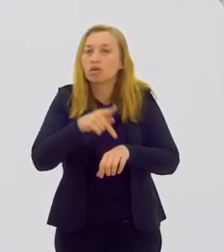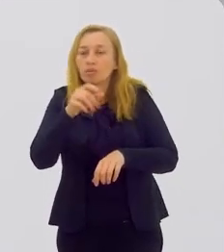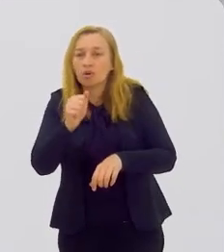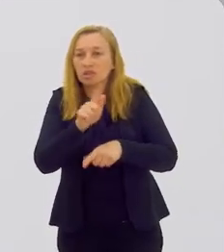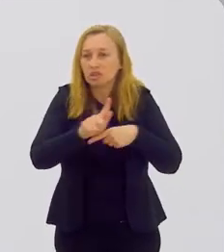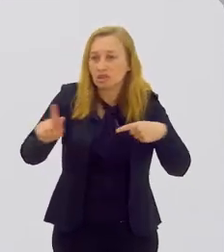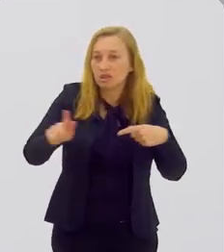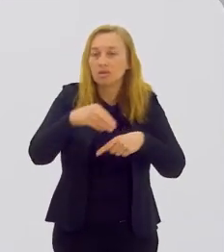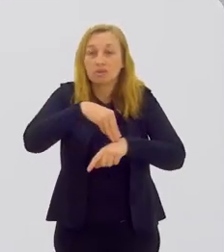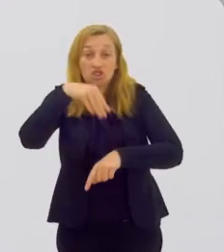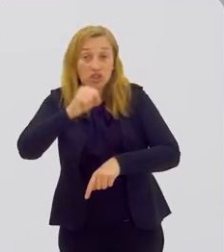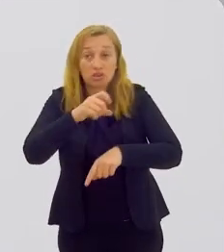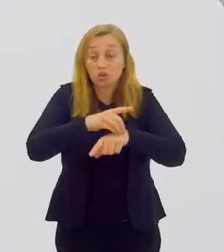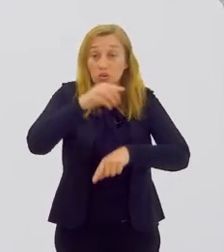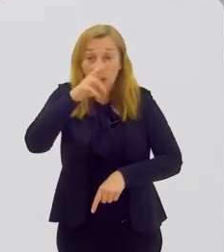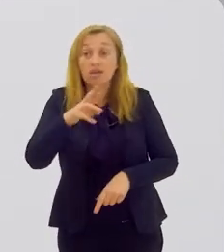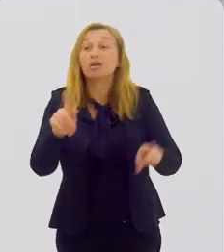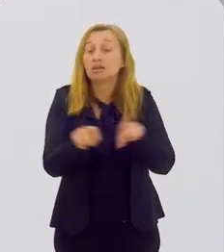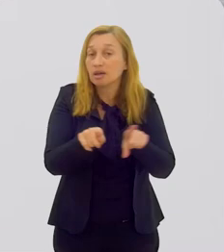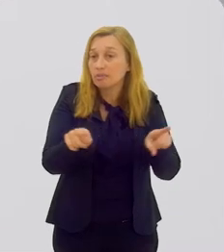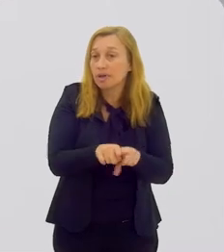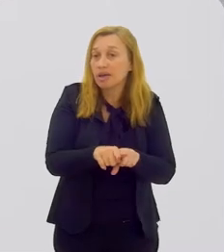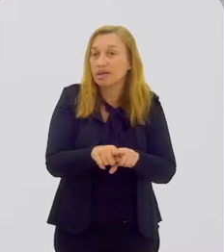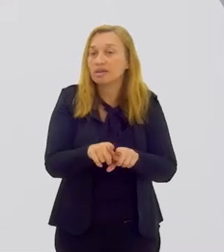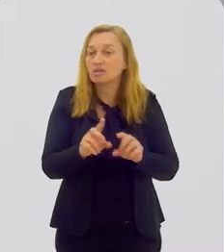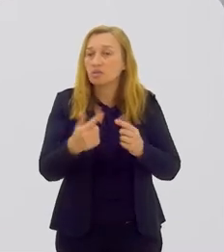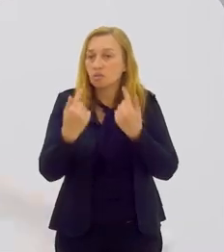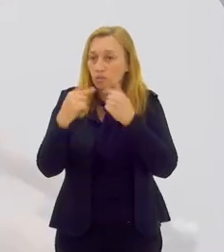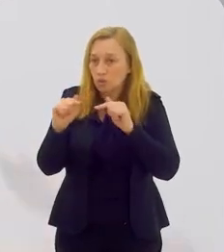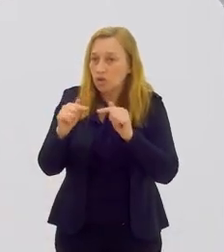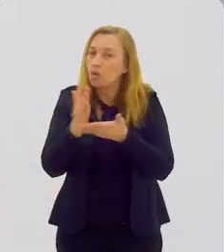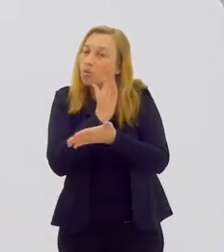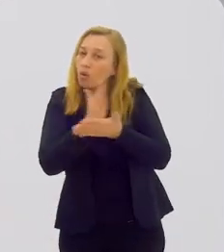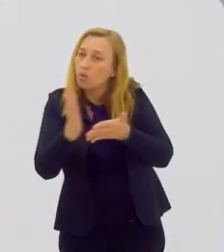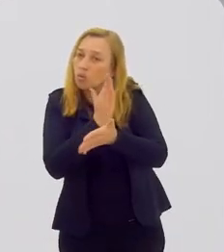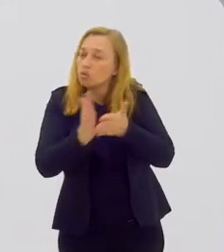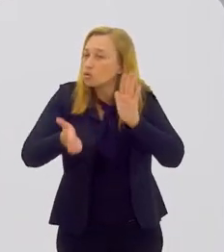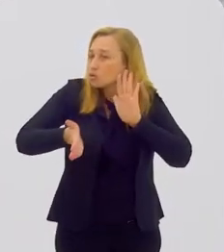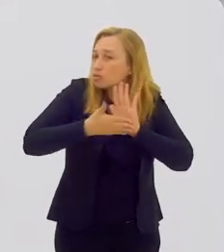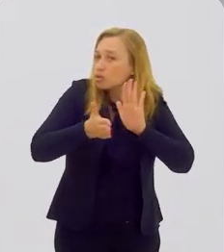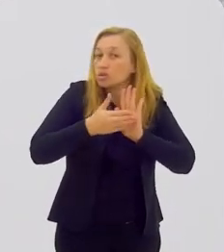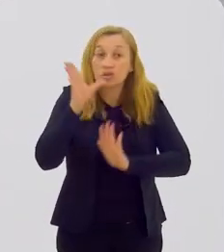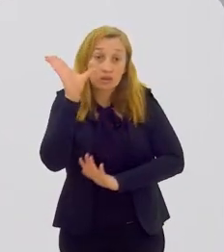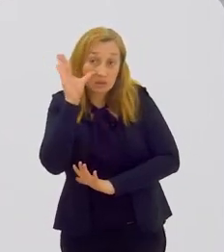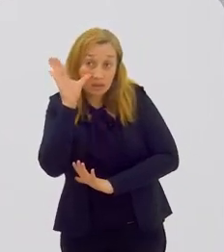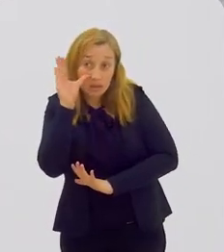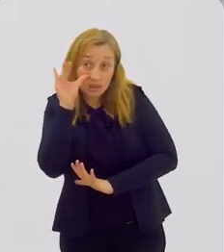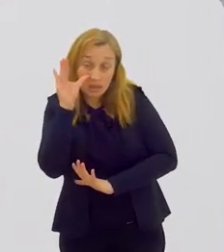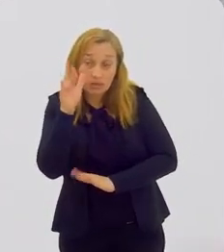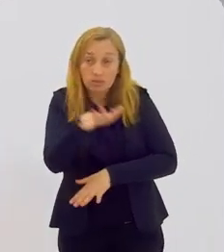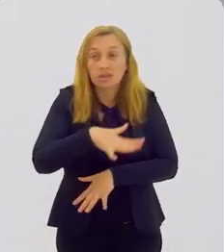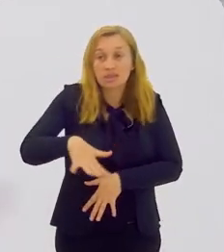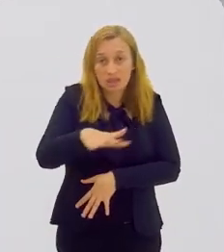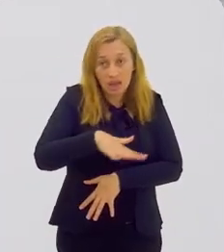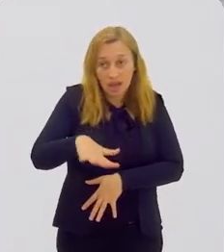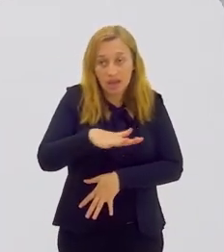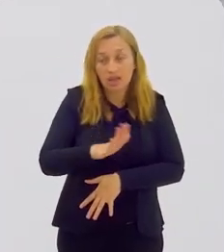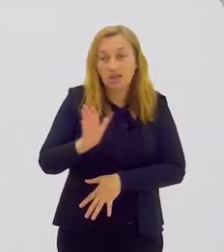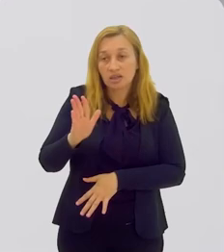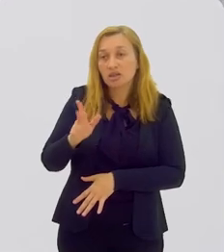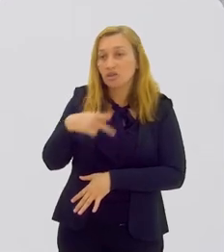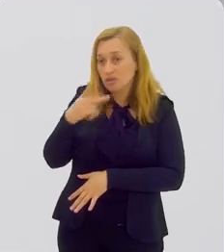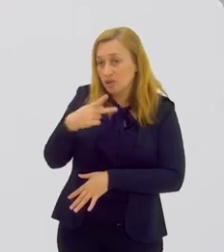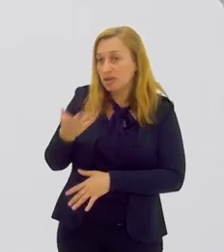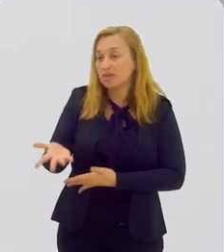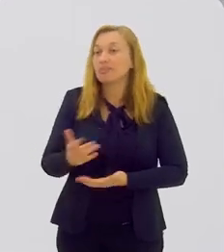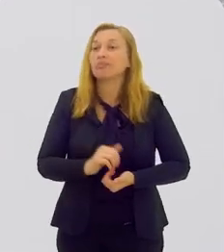cursos, né, de pós-graduação, mestrado e doutorado, também já existe uma massa crítica com algumas propostas super interessantes para essas áreas